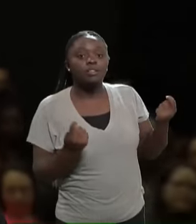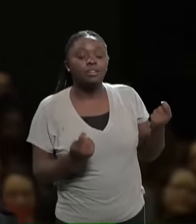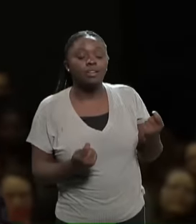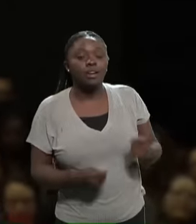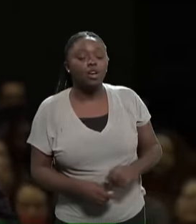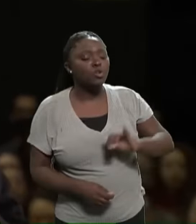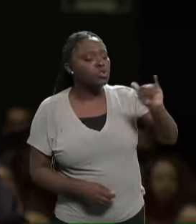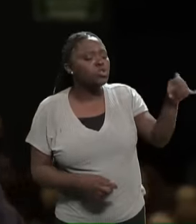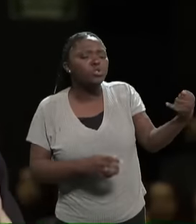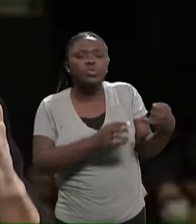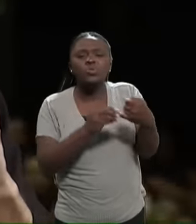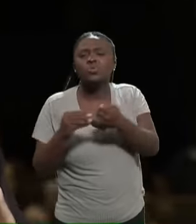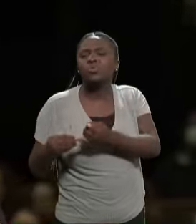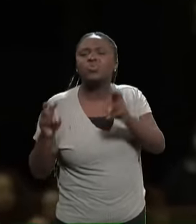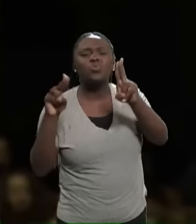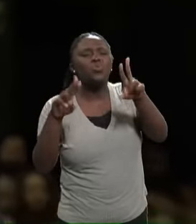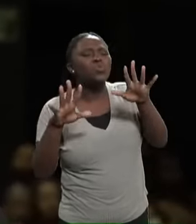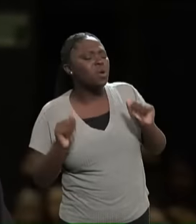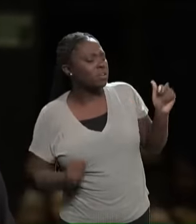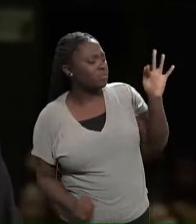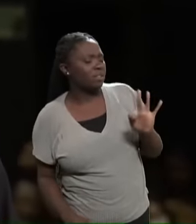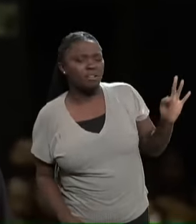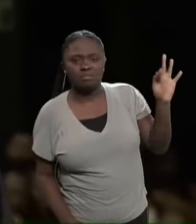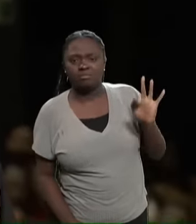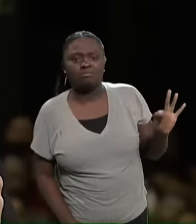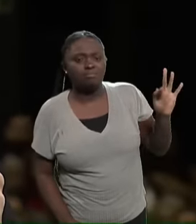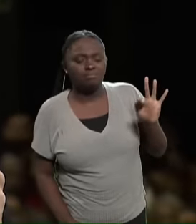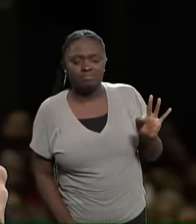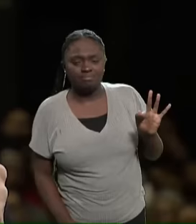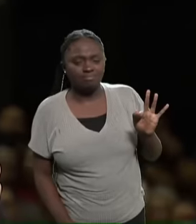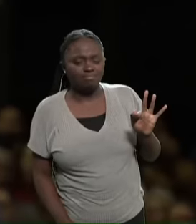improbable. Josué nunca fue en la facultad.